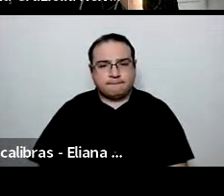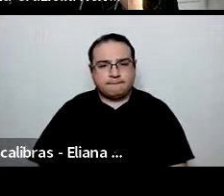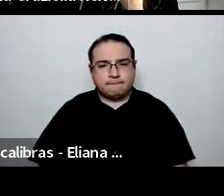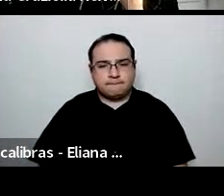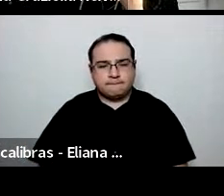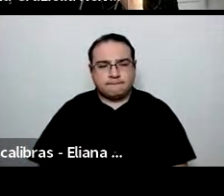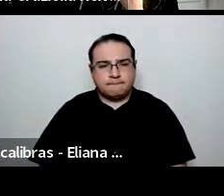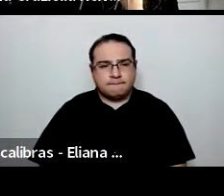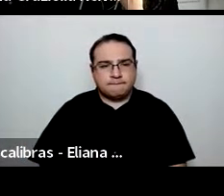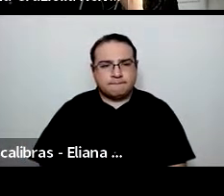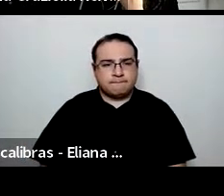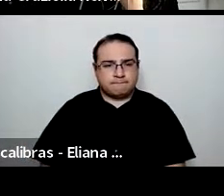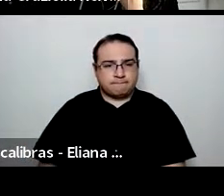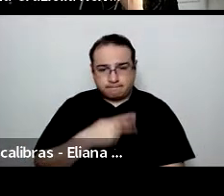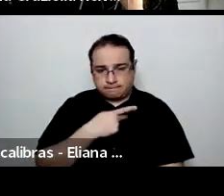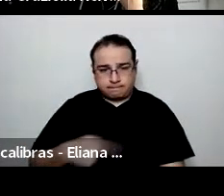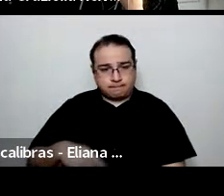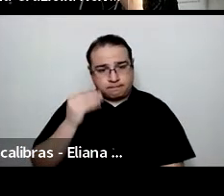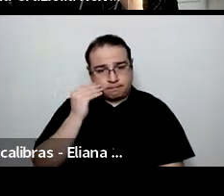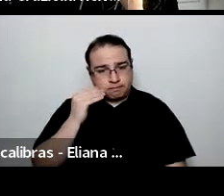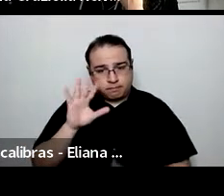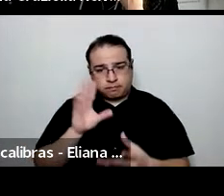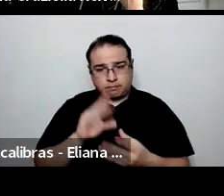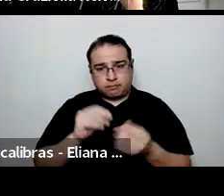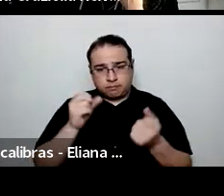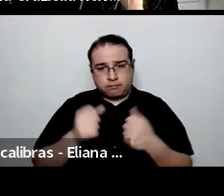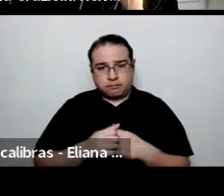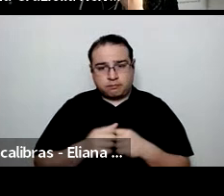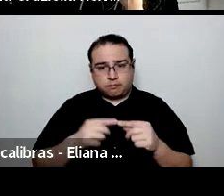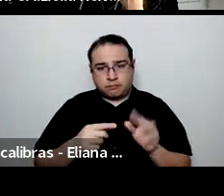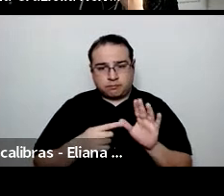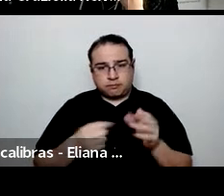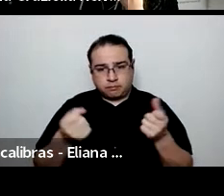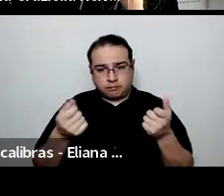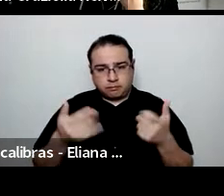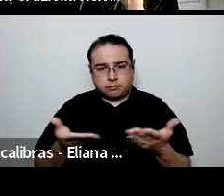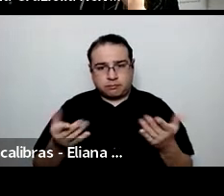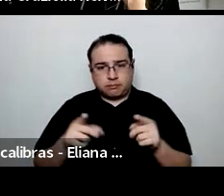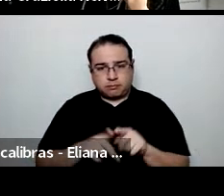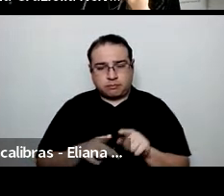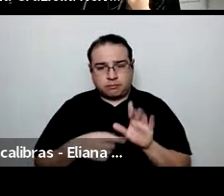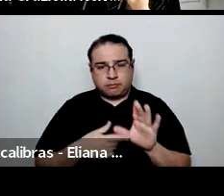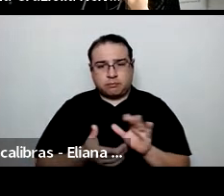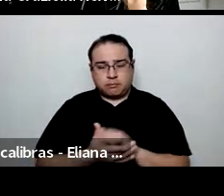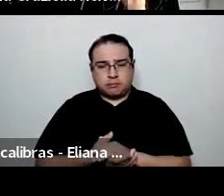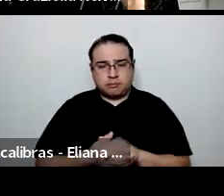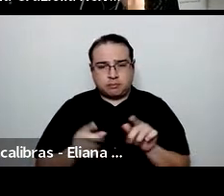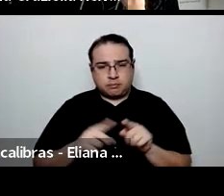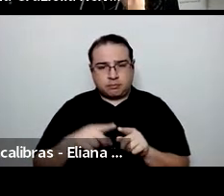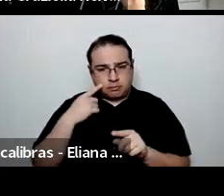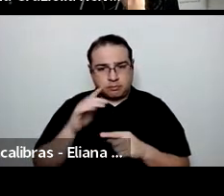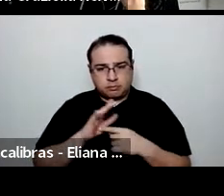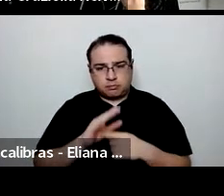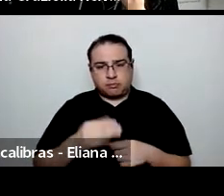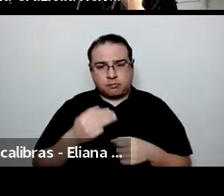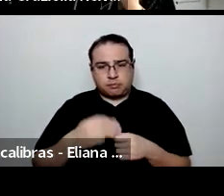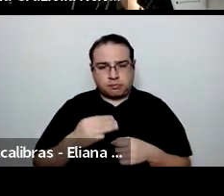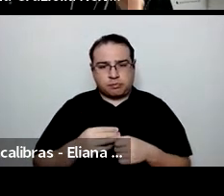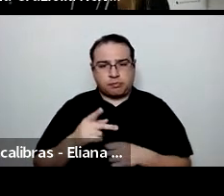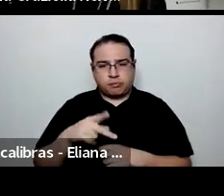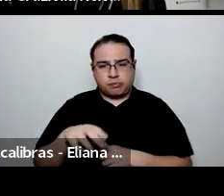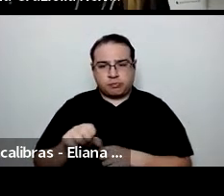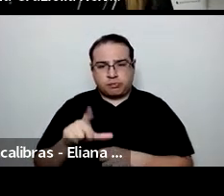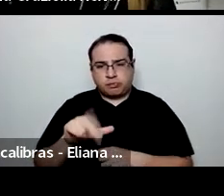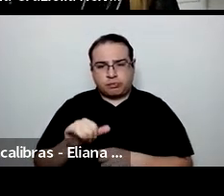é Tentarei ser breve mais breve que em caso exige o caso vem do município de Paço do Lumiar